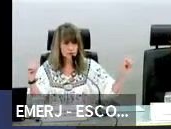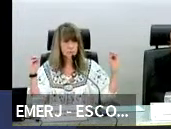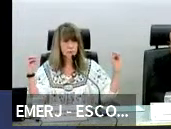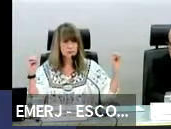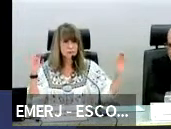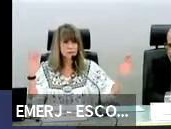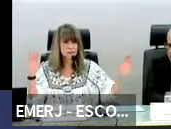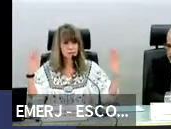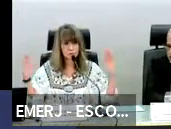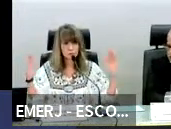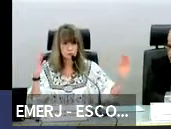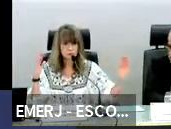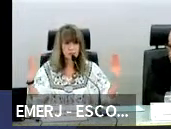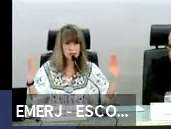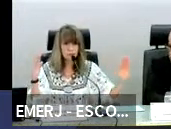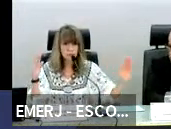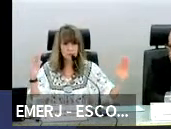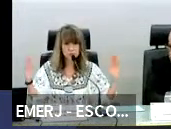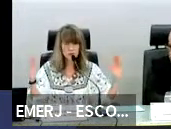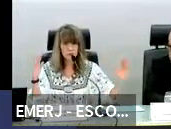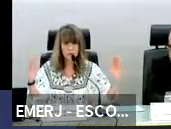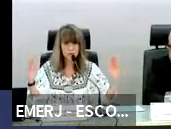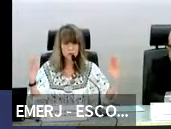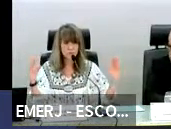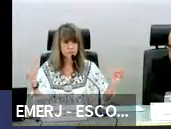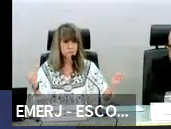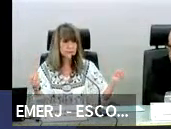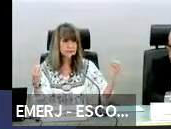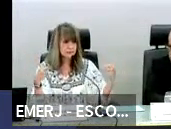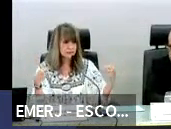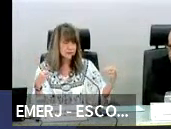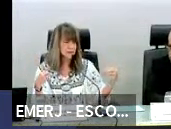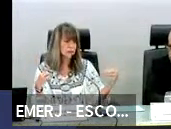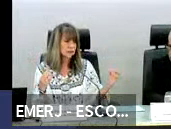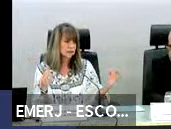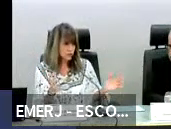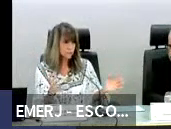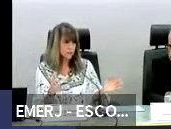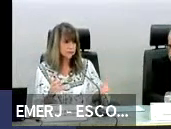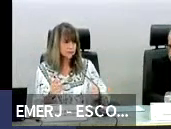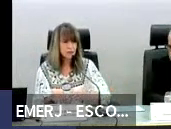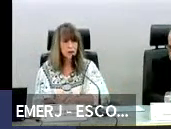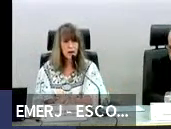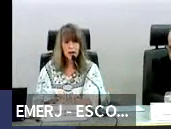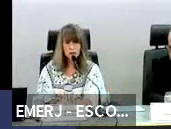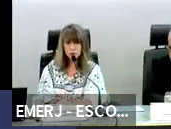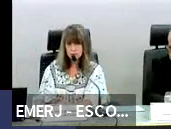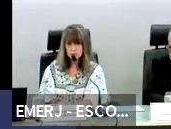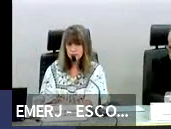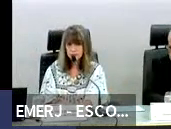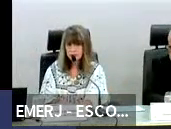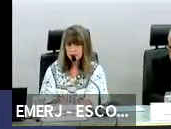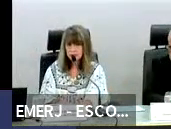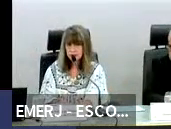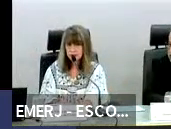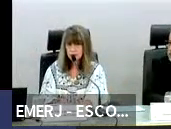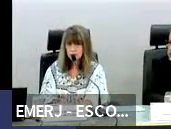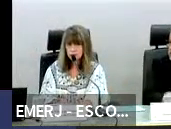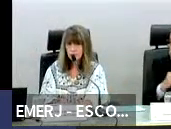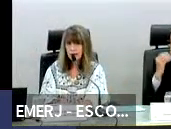valores específicos, parâmetros valorativos, mas sim em estabelecer a